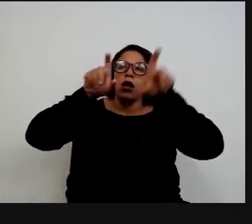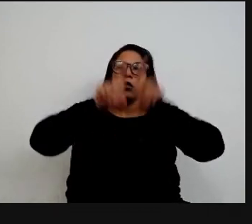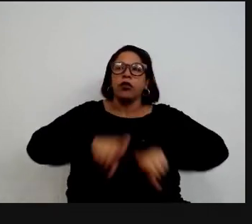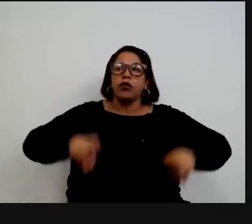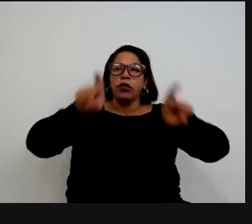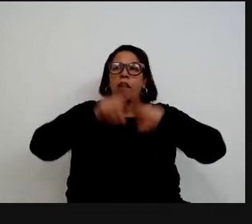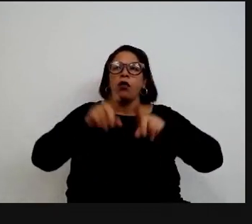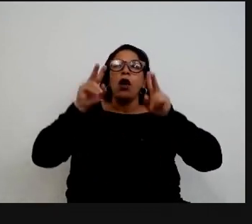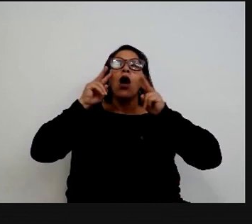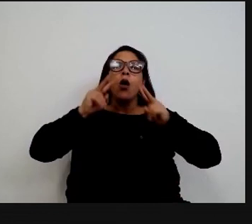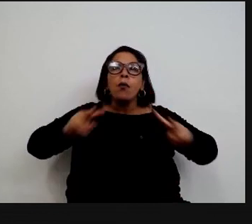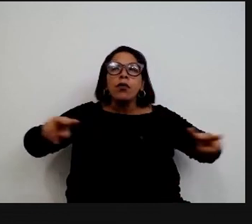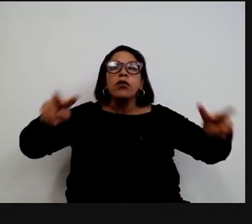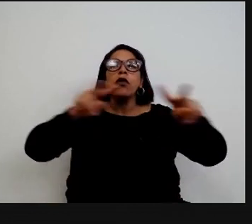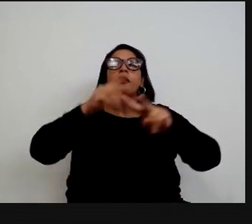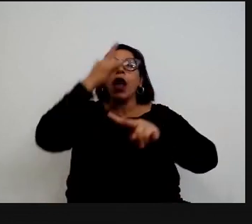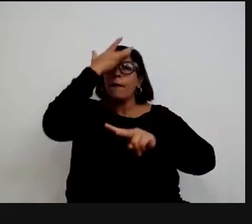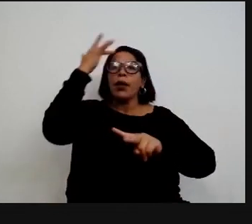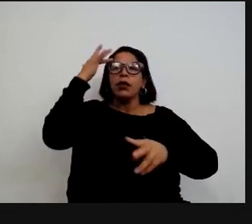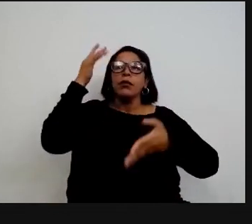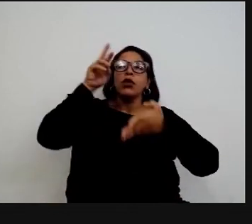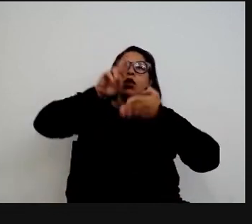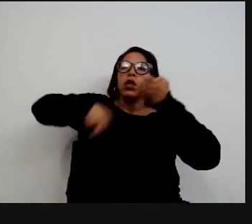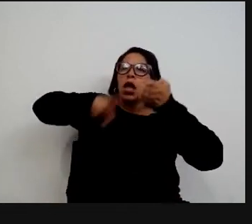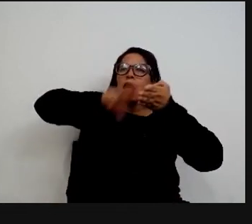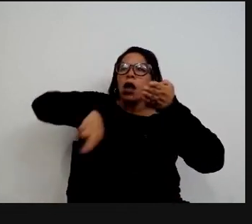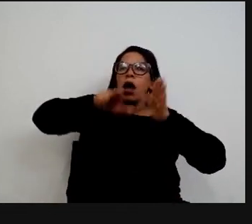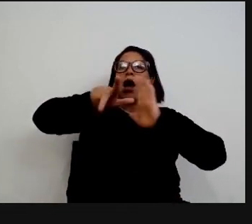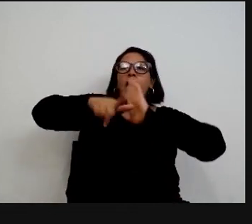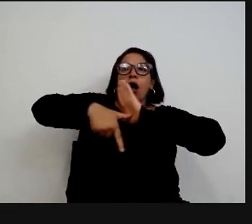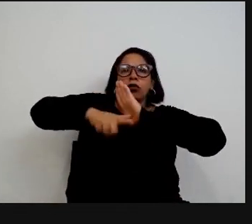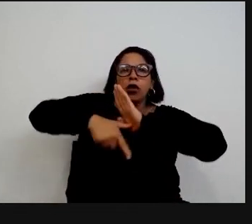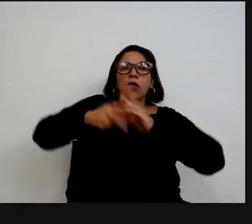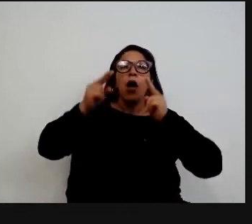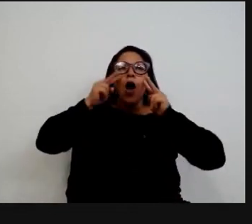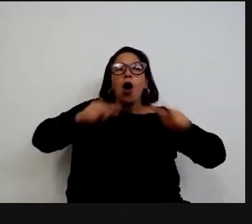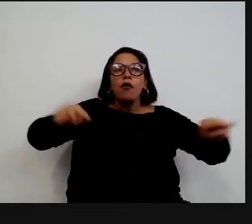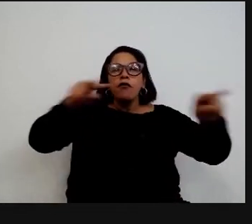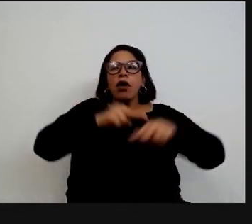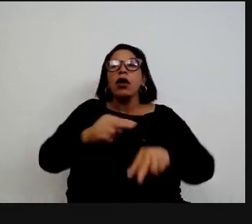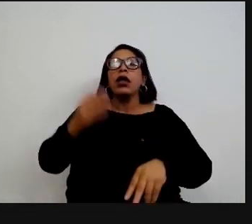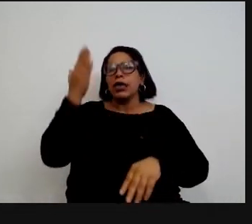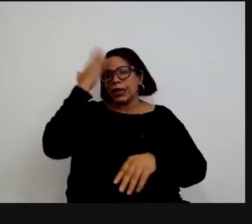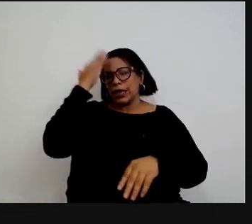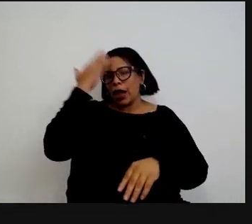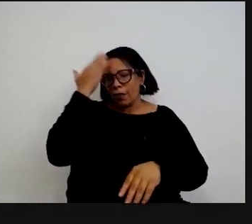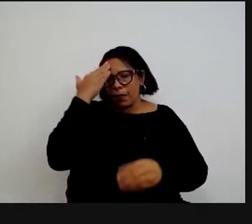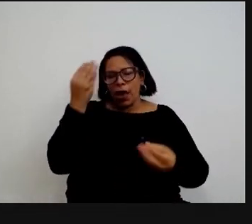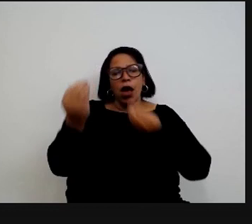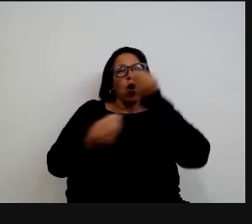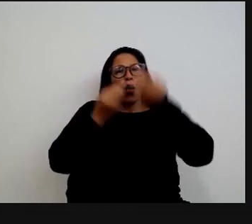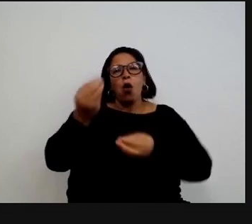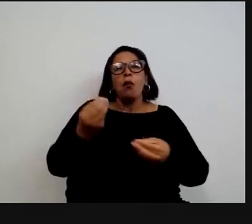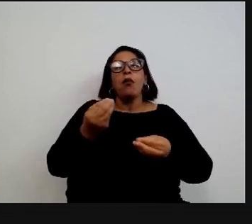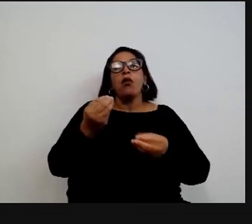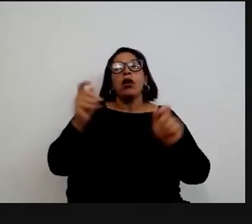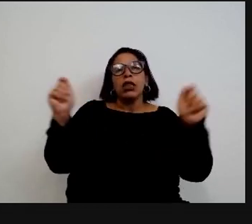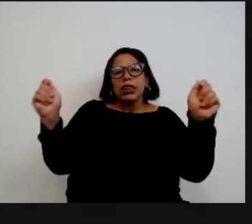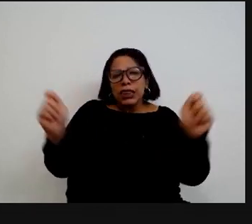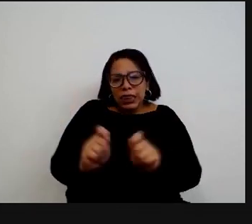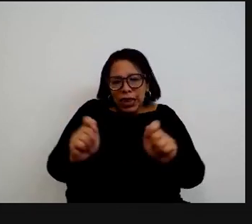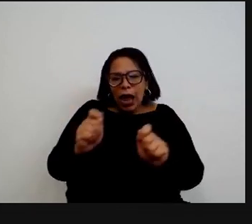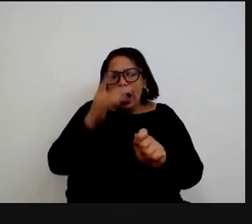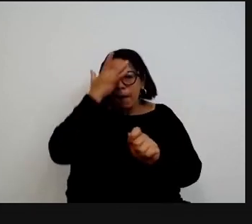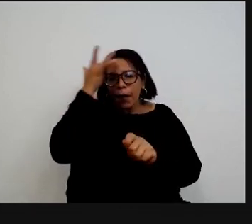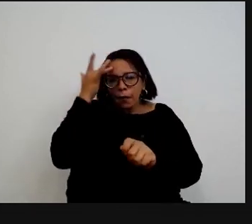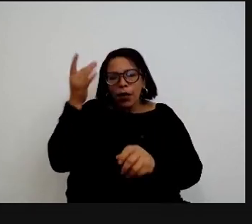eu preciso olhar para quem ficou sem entrar nesse processo. Eu preciso olhar e reconhecer o que eu posso fazer ainda de